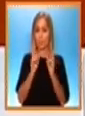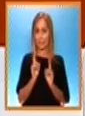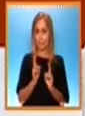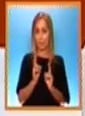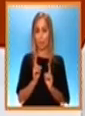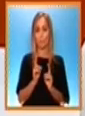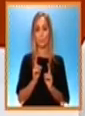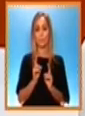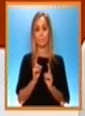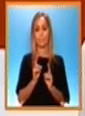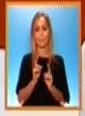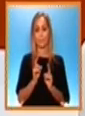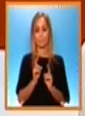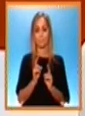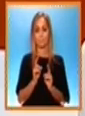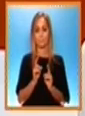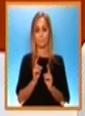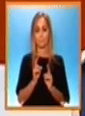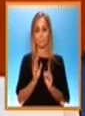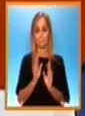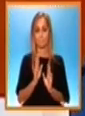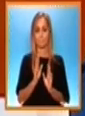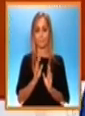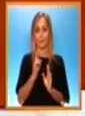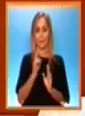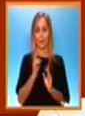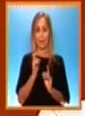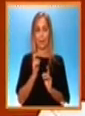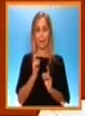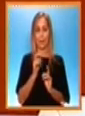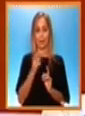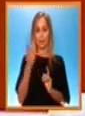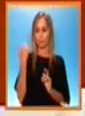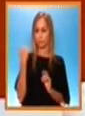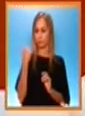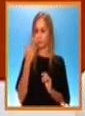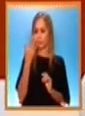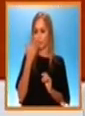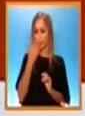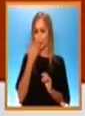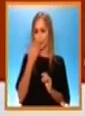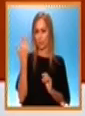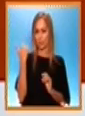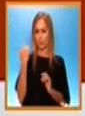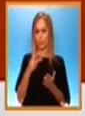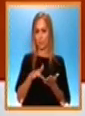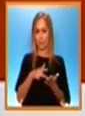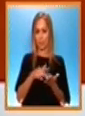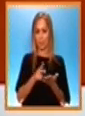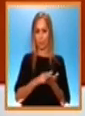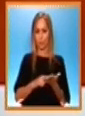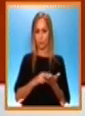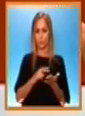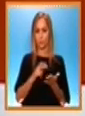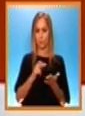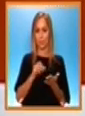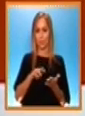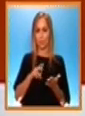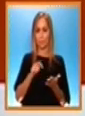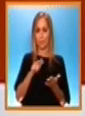tudo. É preciso, há um termo que é utilizado, eu estive a ler no outro dia até um livro da Amélia Rey Colasso, e a Amélia Rey